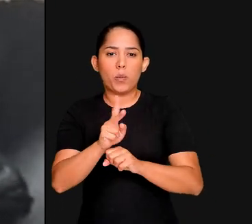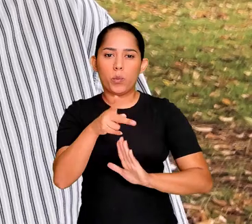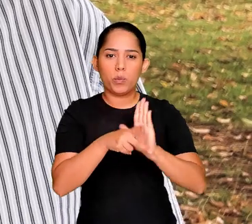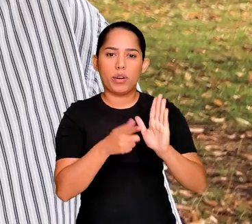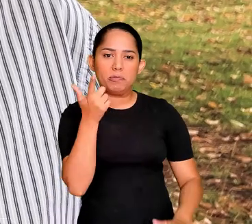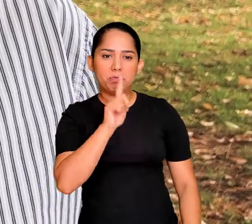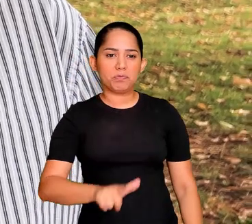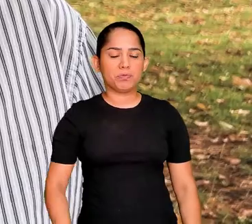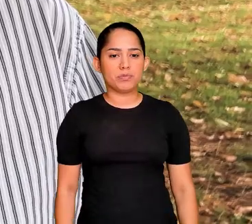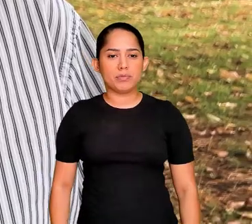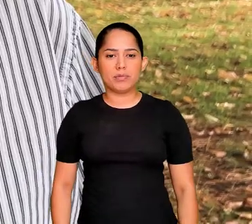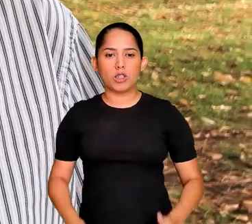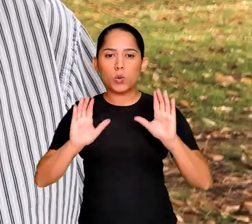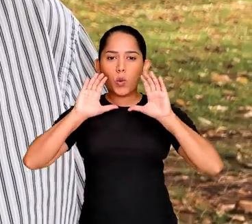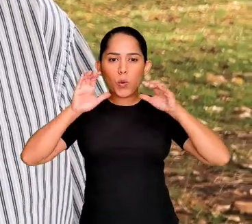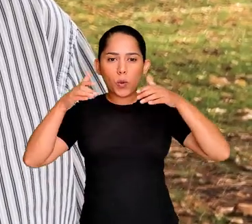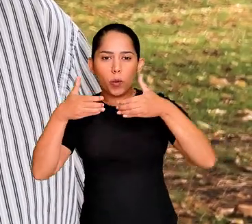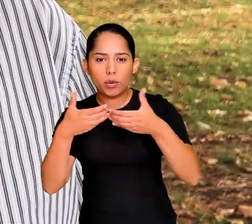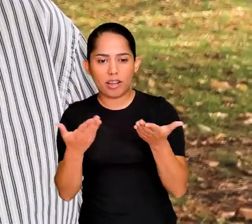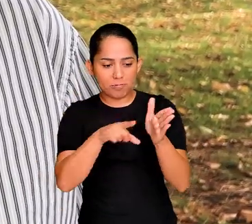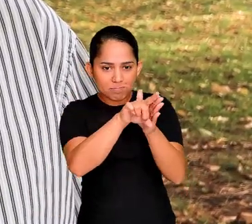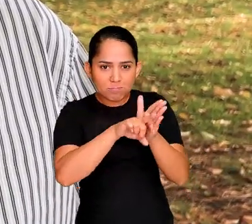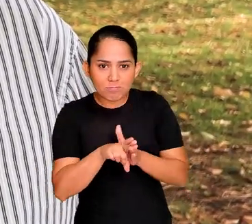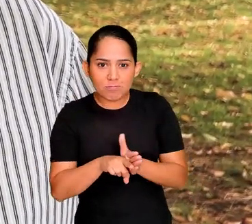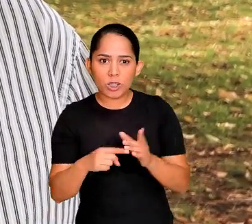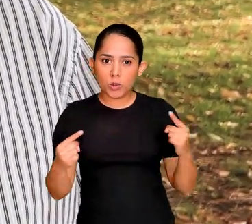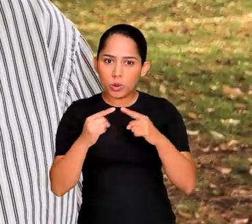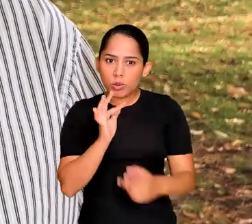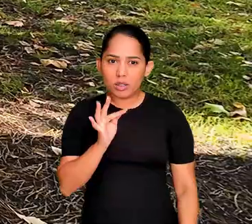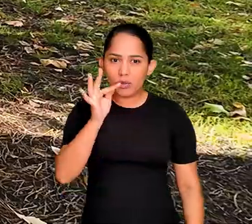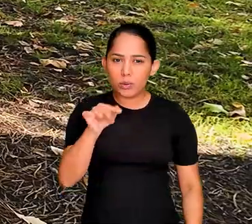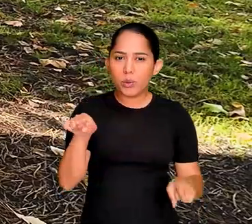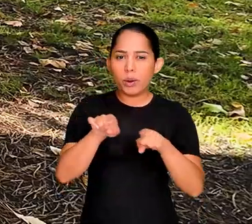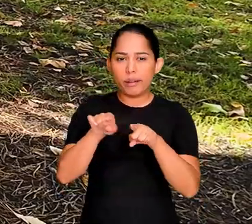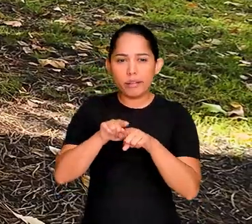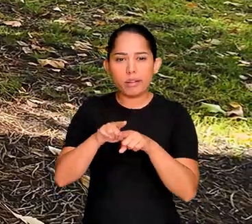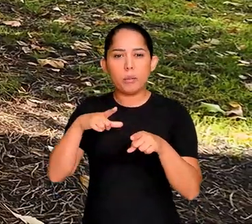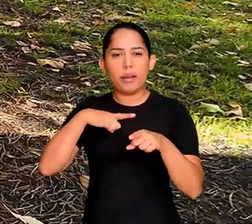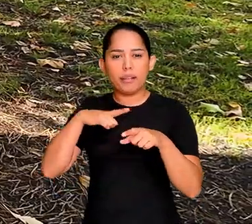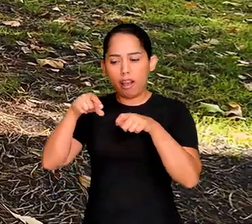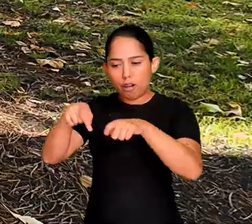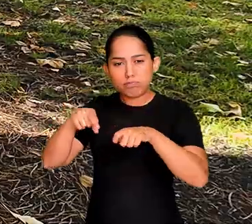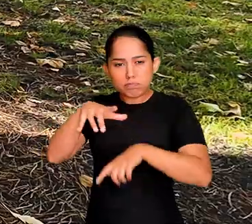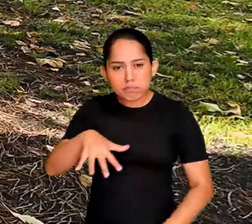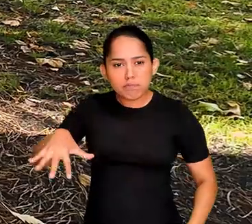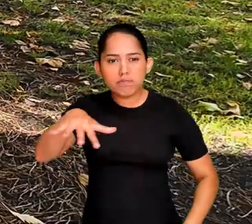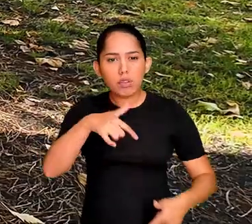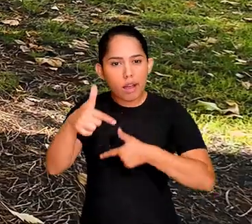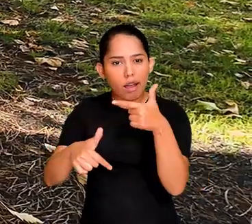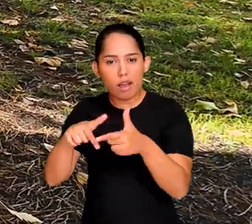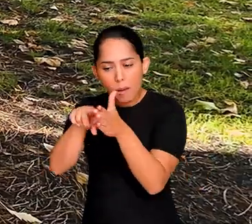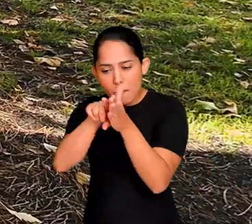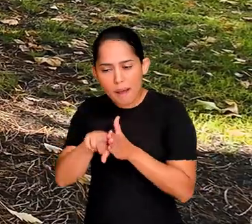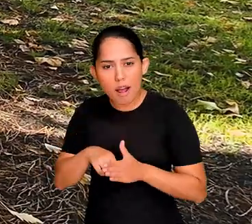projeto. Comunidad, trabajo, investigación hacia el futuro, las granjas como centros de